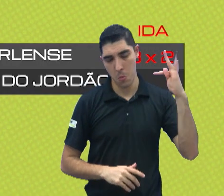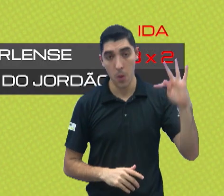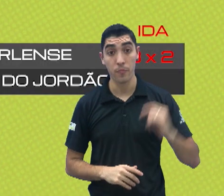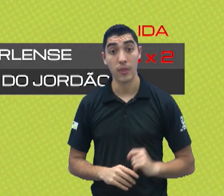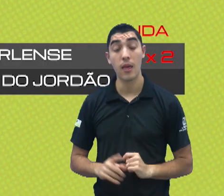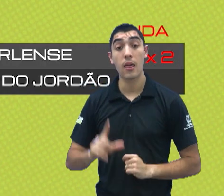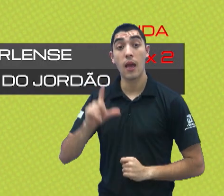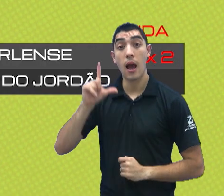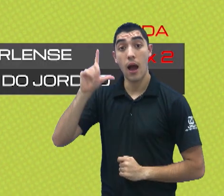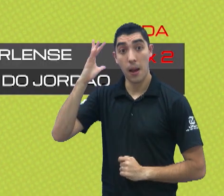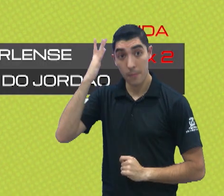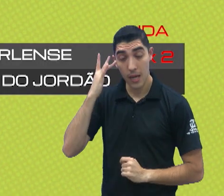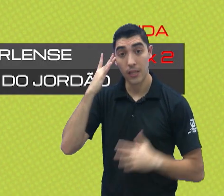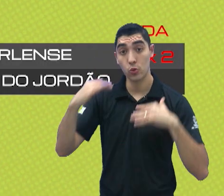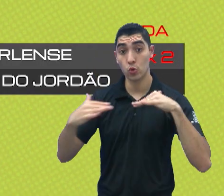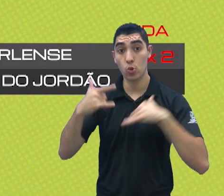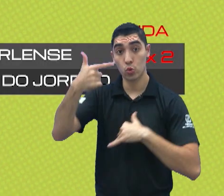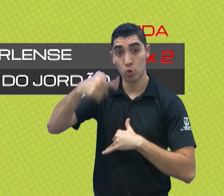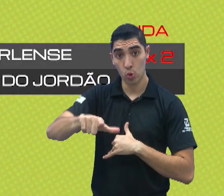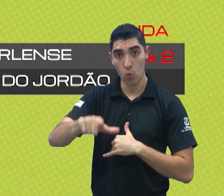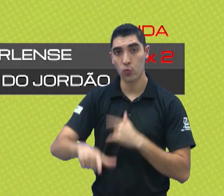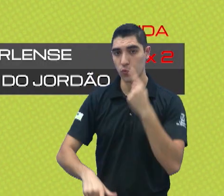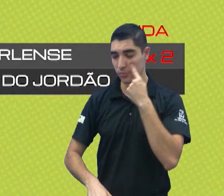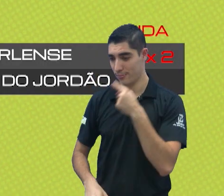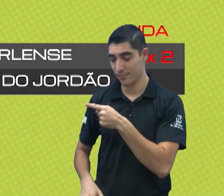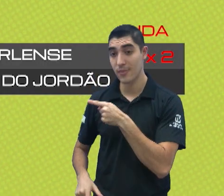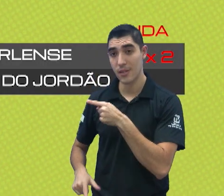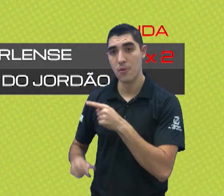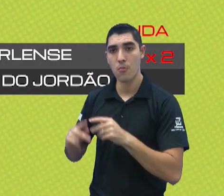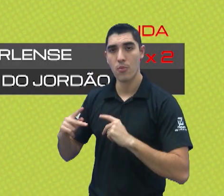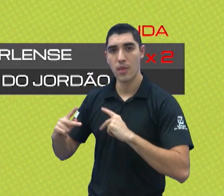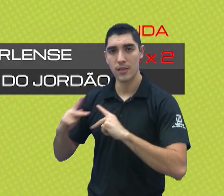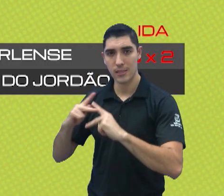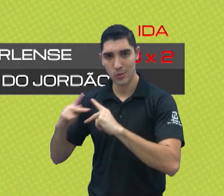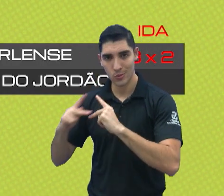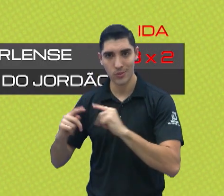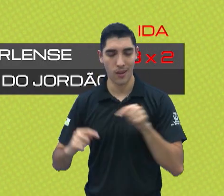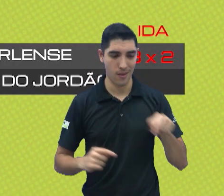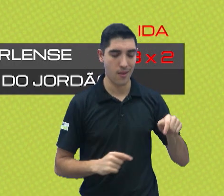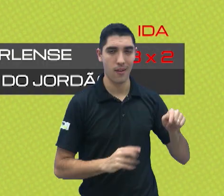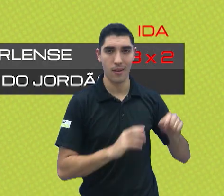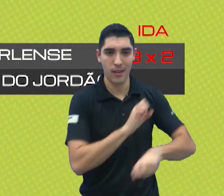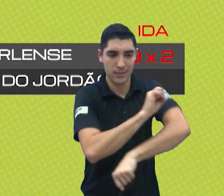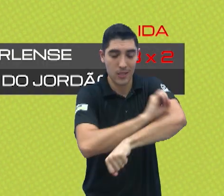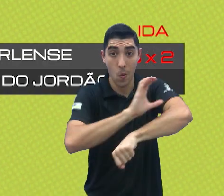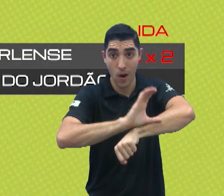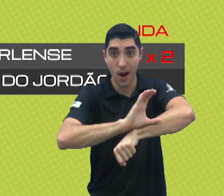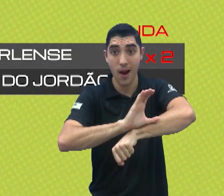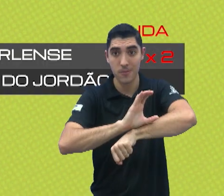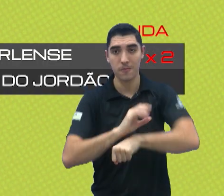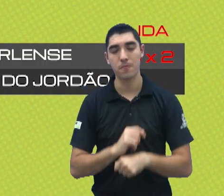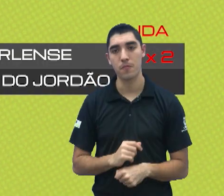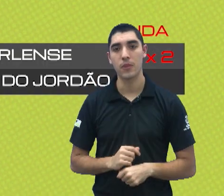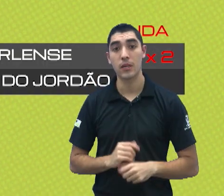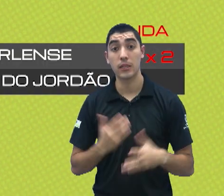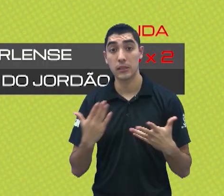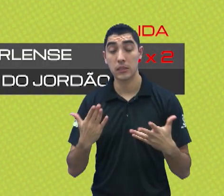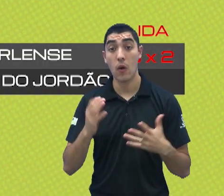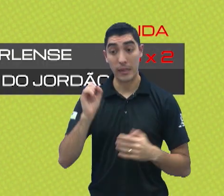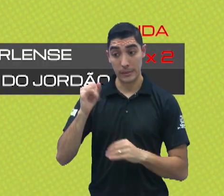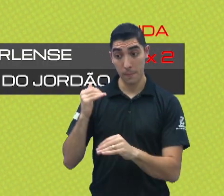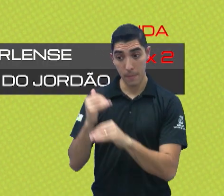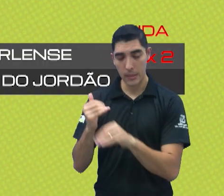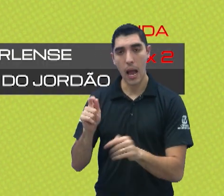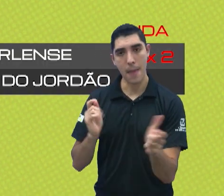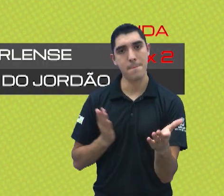para a final, ou se a São Carlense vai para a final. O São José venceu o primeiro jogo por 3-2, como eu disse, e só no próximo